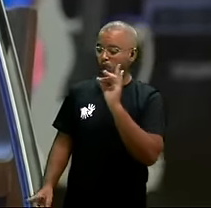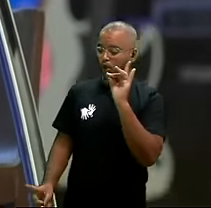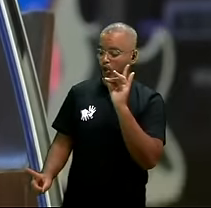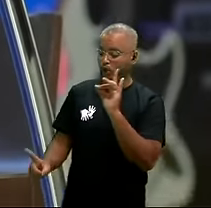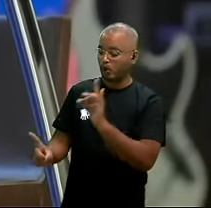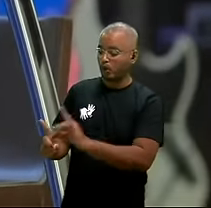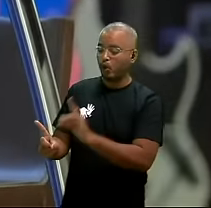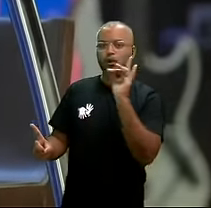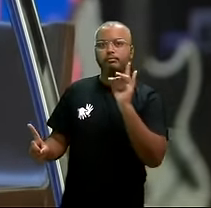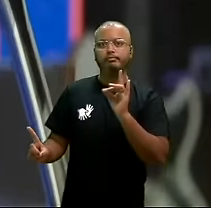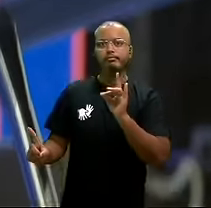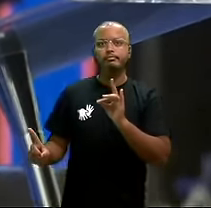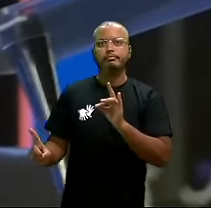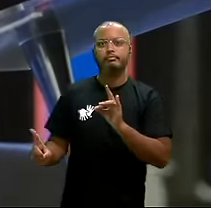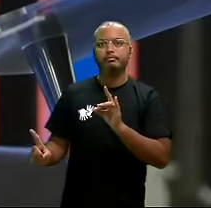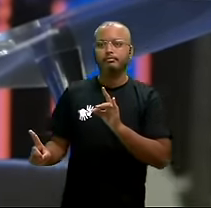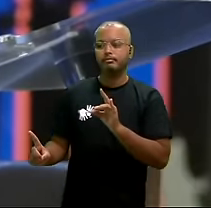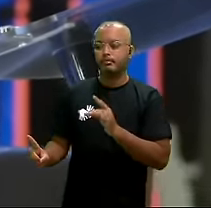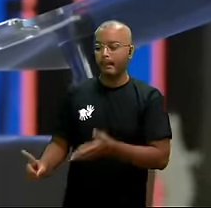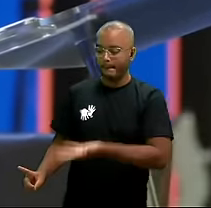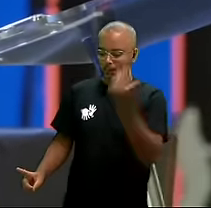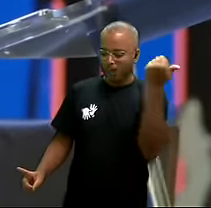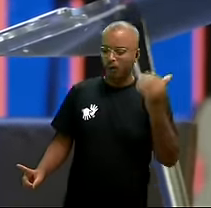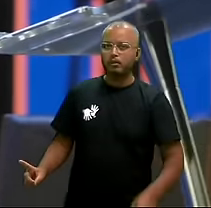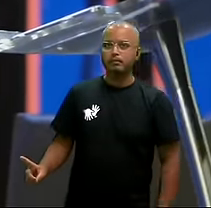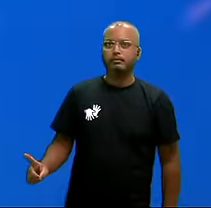vaza daí.